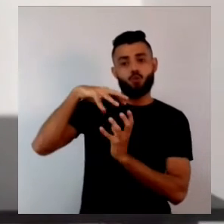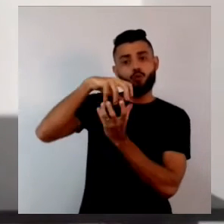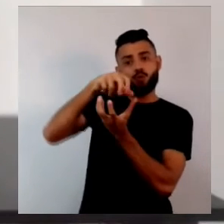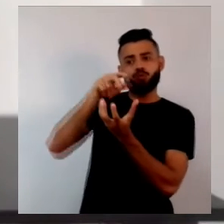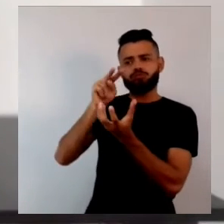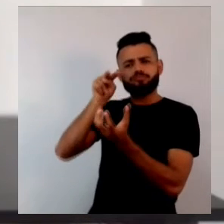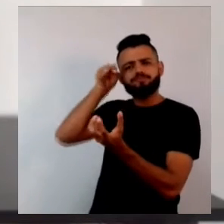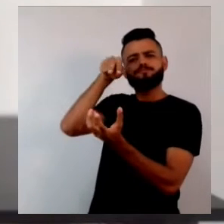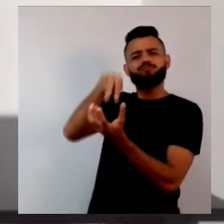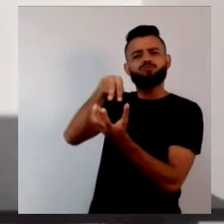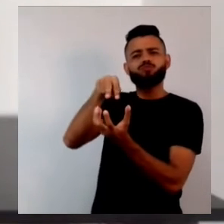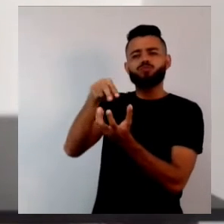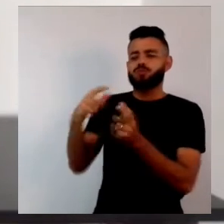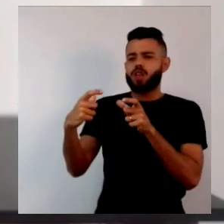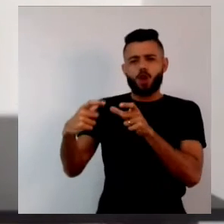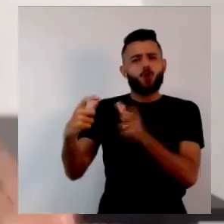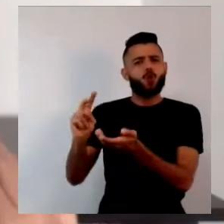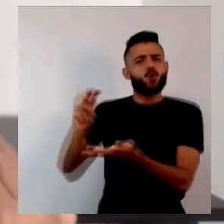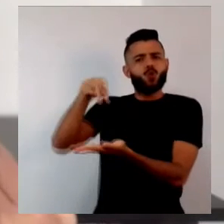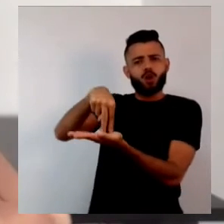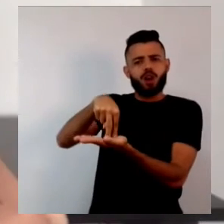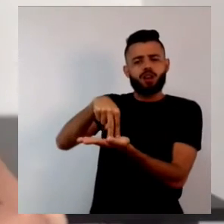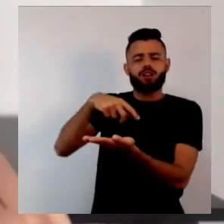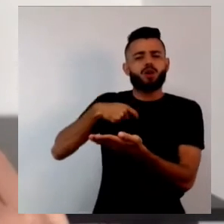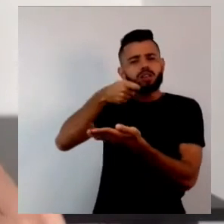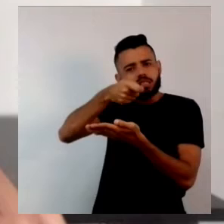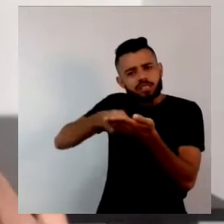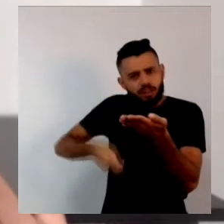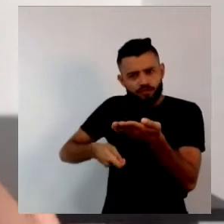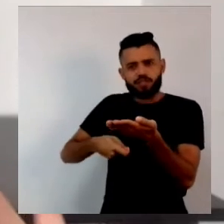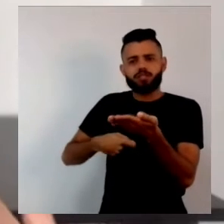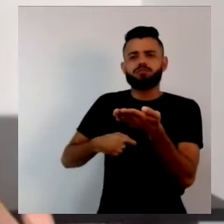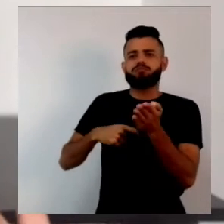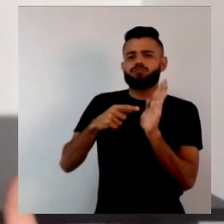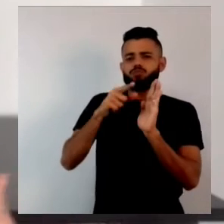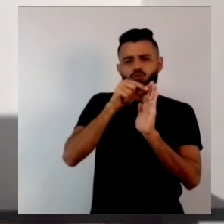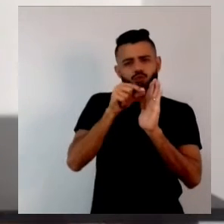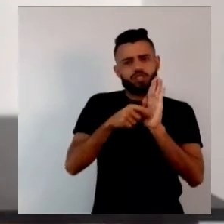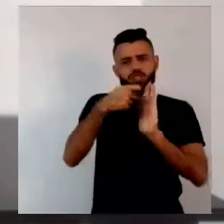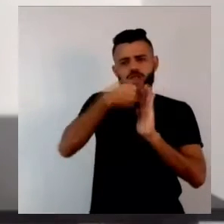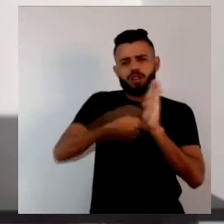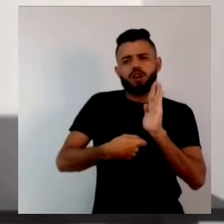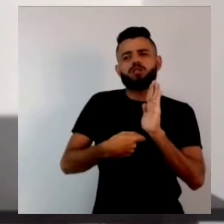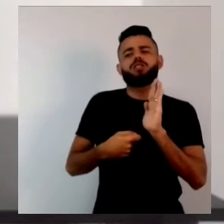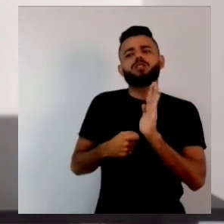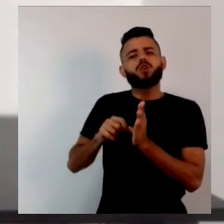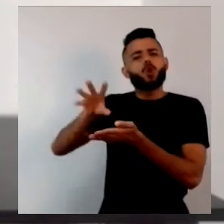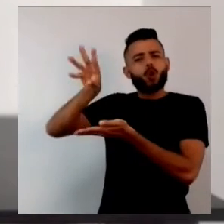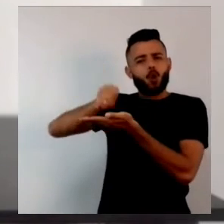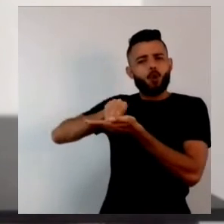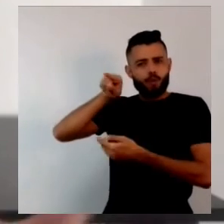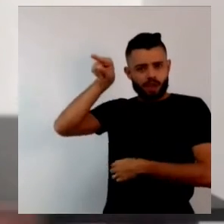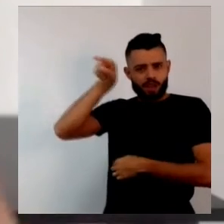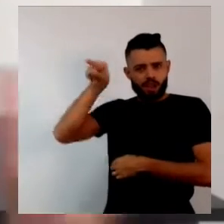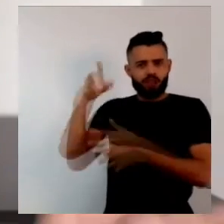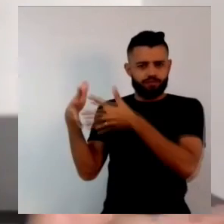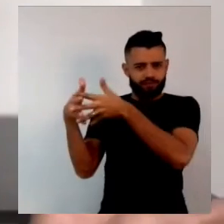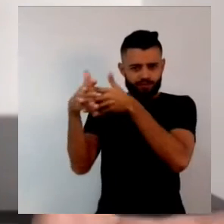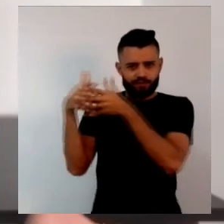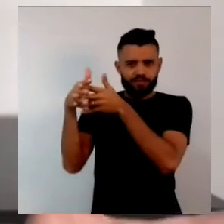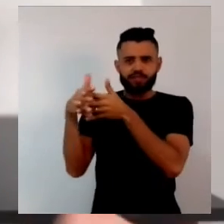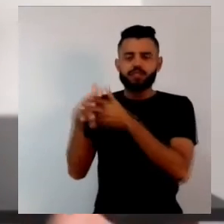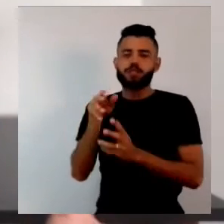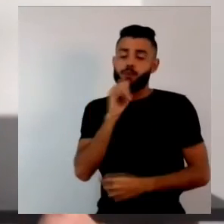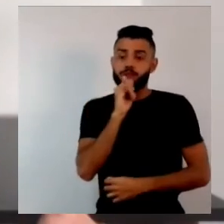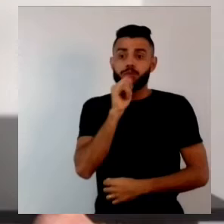escrevi um editorial no Intercept no ano passado, baseado no editorial da editora da Modern Journals. Então, assim, se você está no Rio de Janeiro e vê a